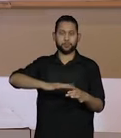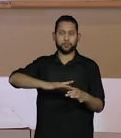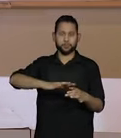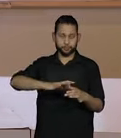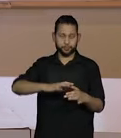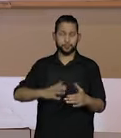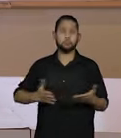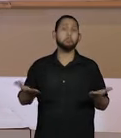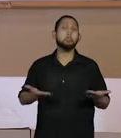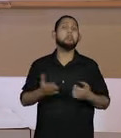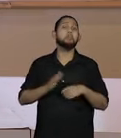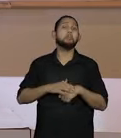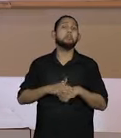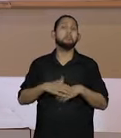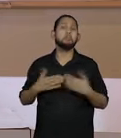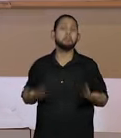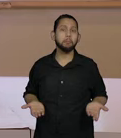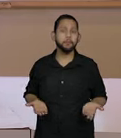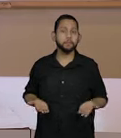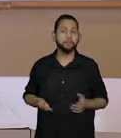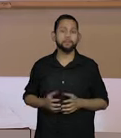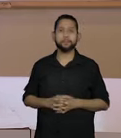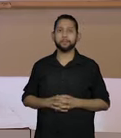E agora a gente vai